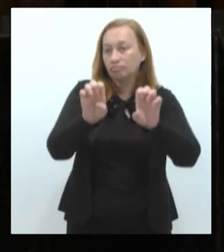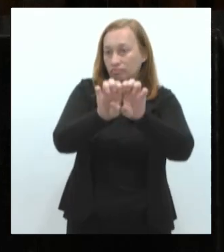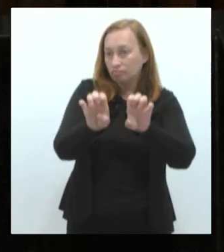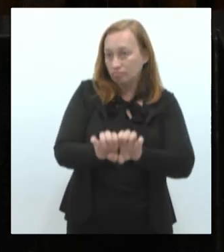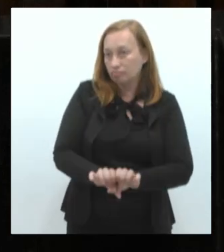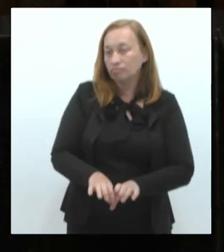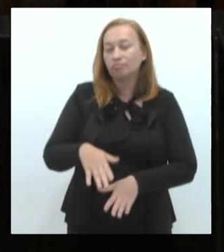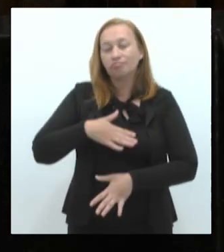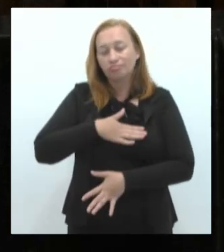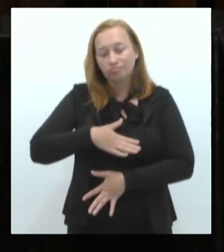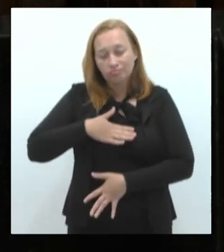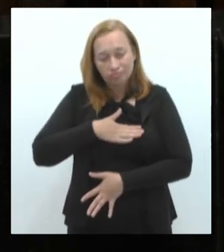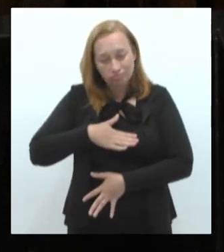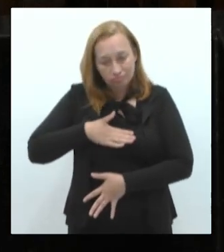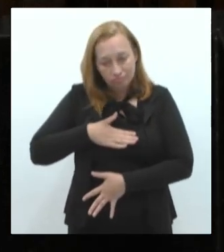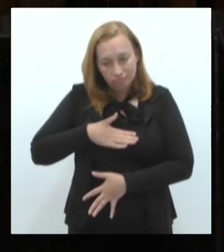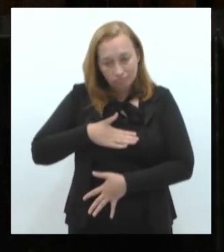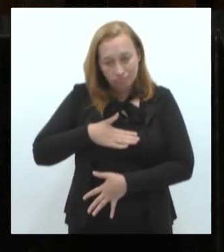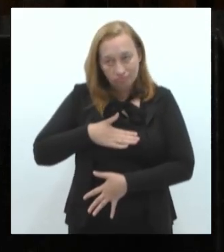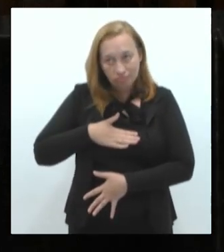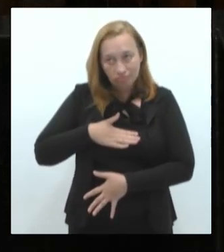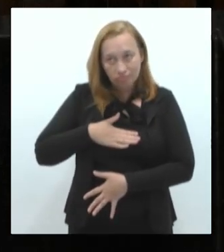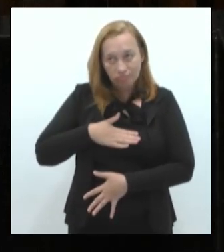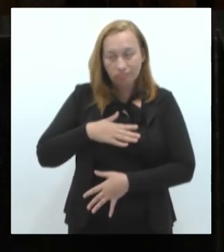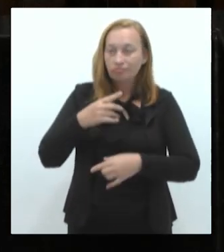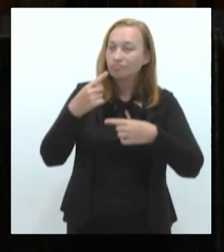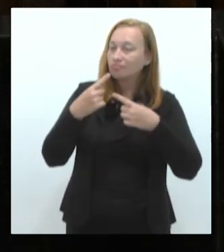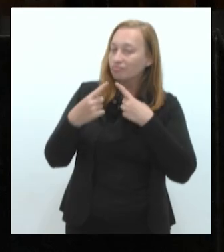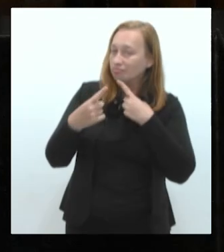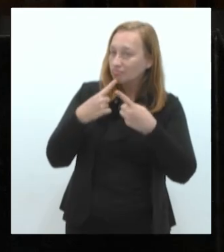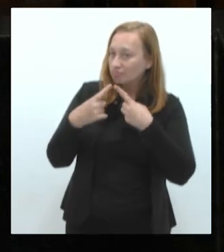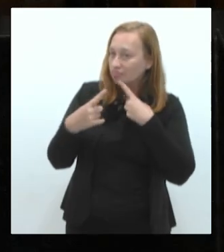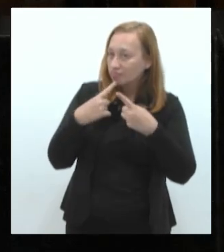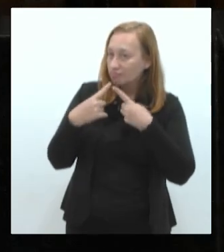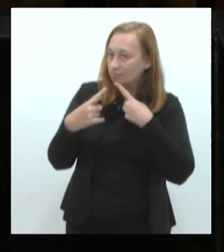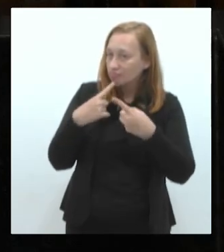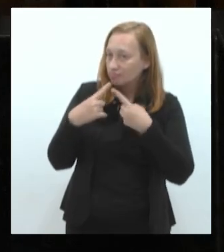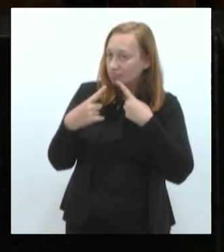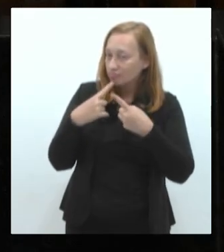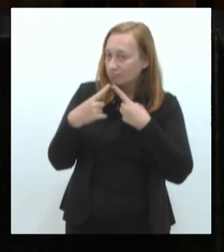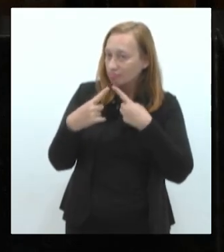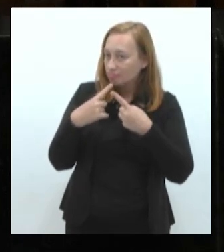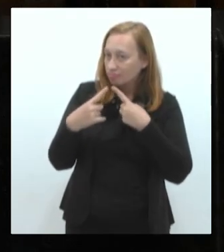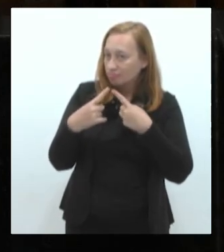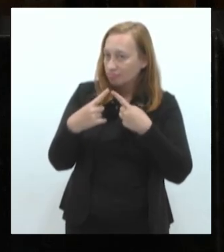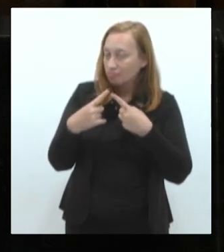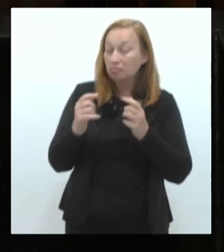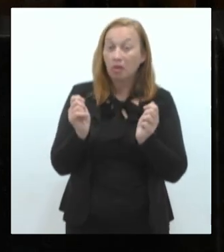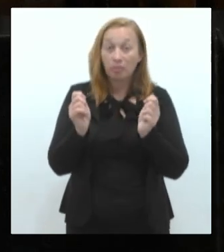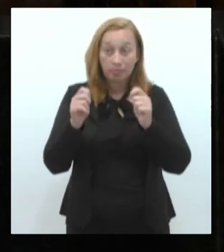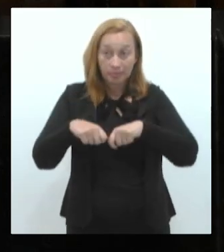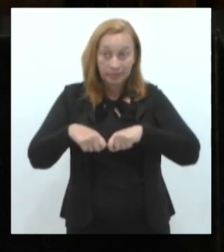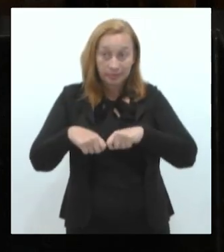eu gostaria de fazer um pequeno diálogo para a gente abrir aqui um